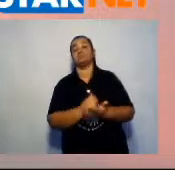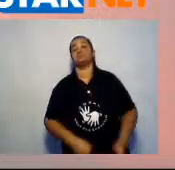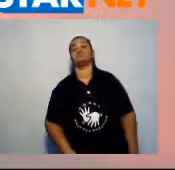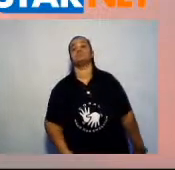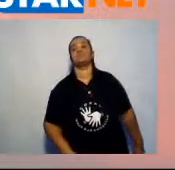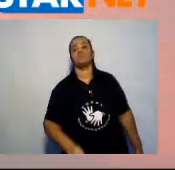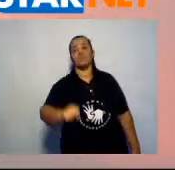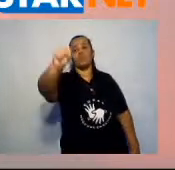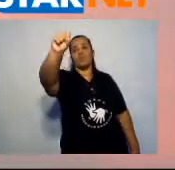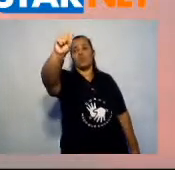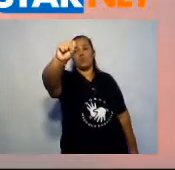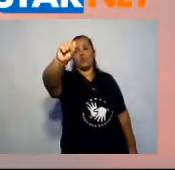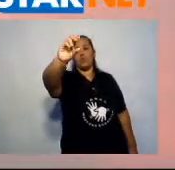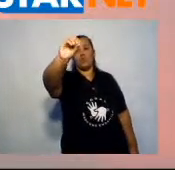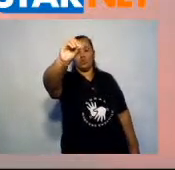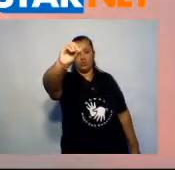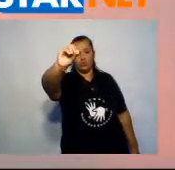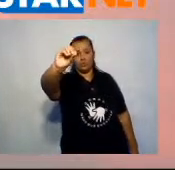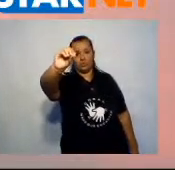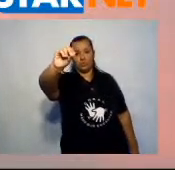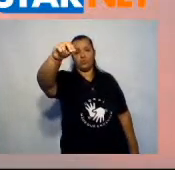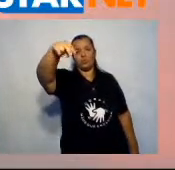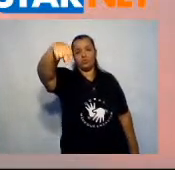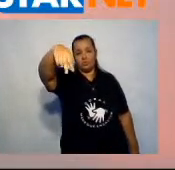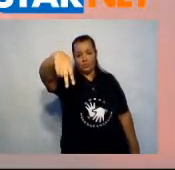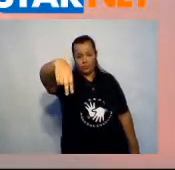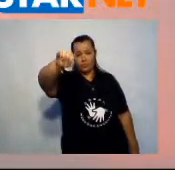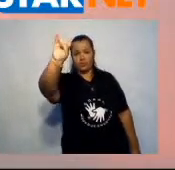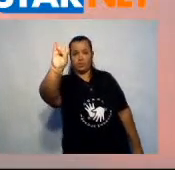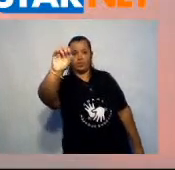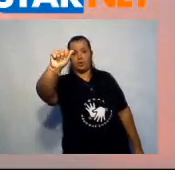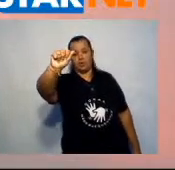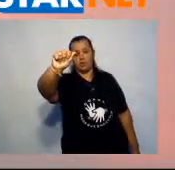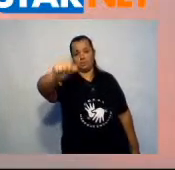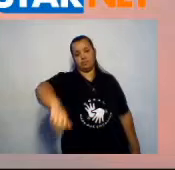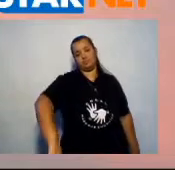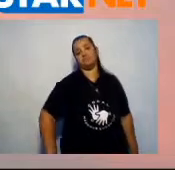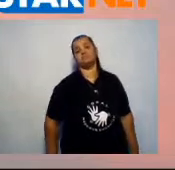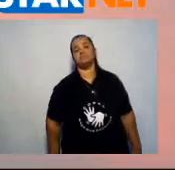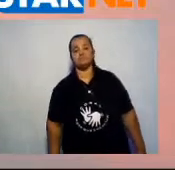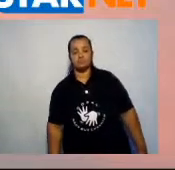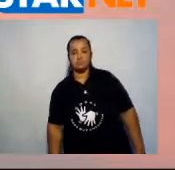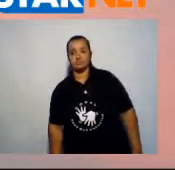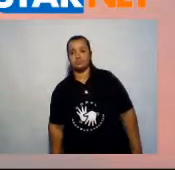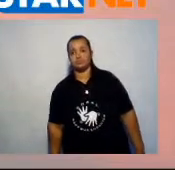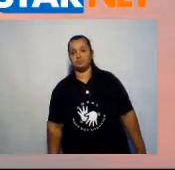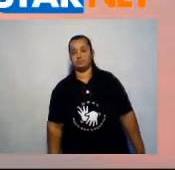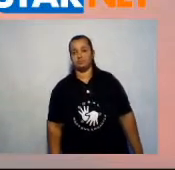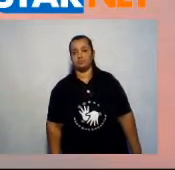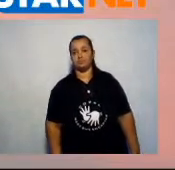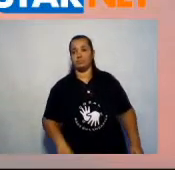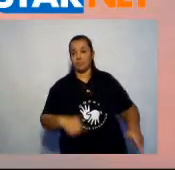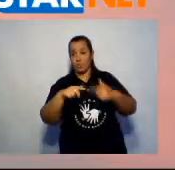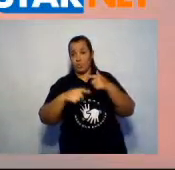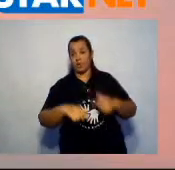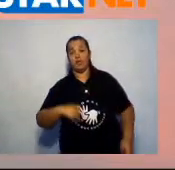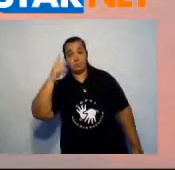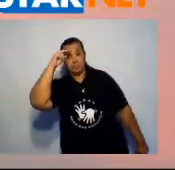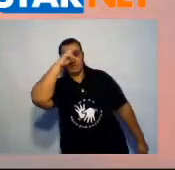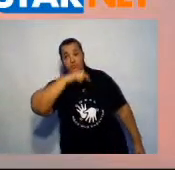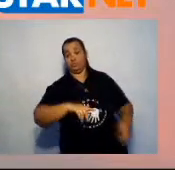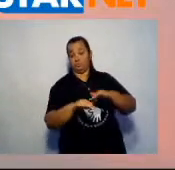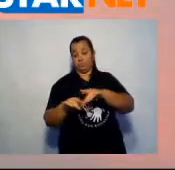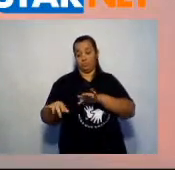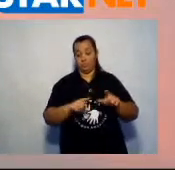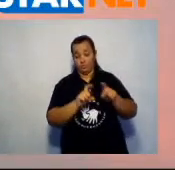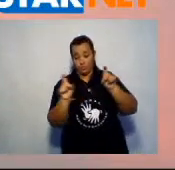Barbosa Vicente, Vicente com Z no final, viu? Todo mundo que faturou prêmios, entre em contato com a Prefeitura através da página oficial no Facebook, lá no